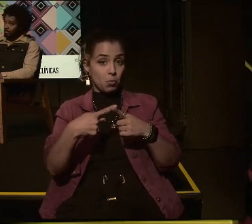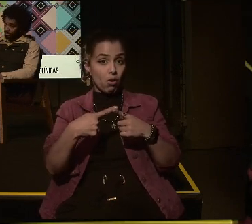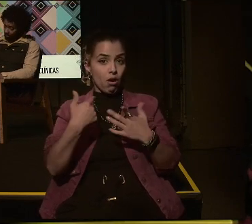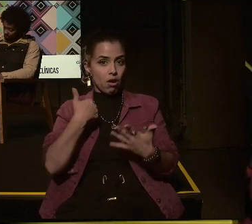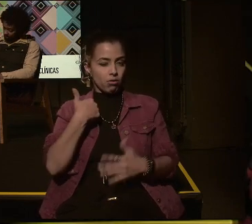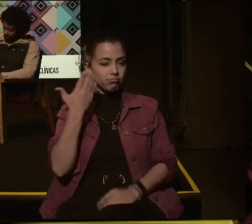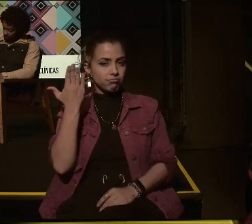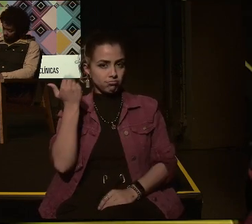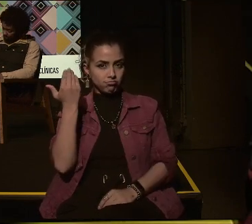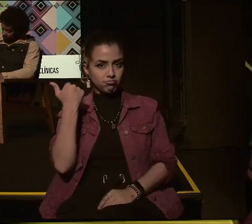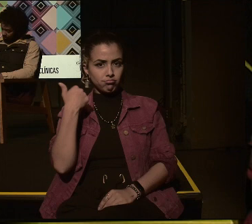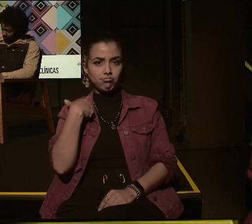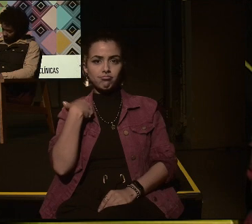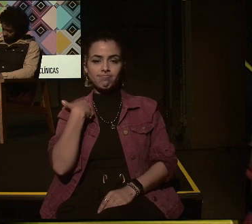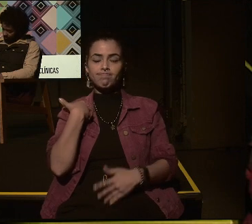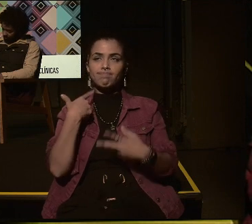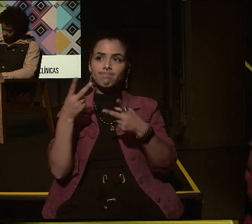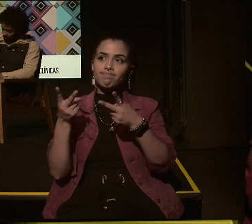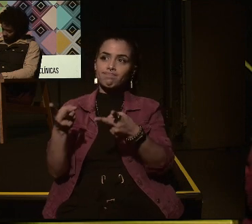encontrar,